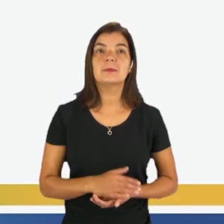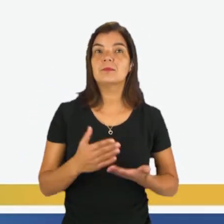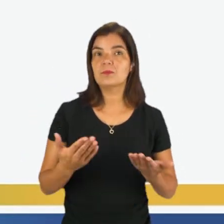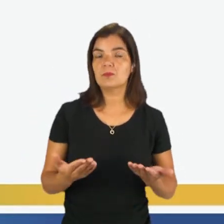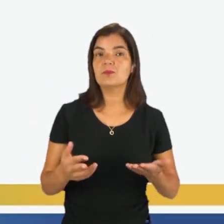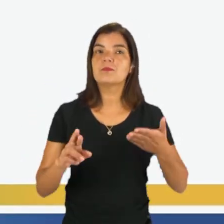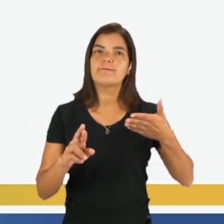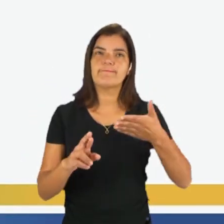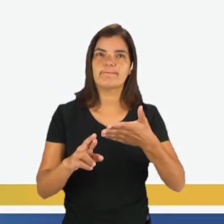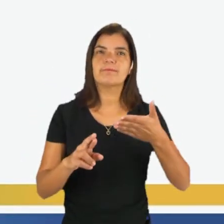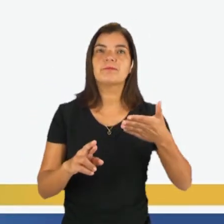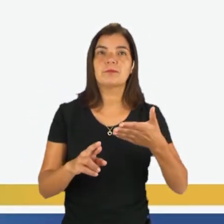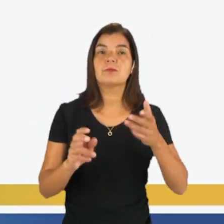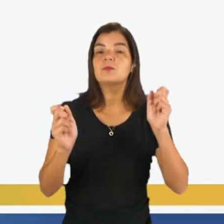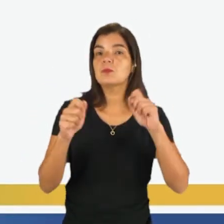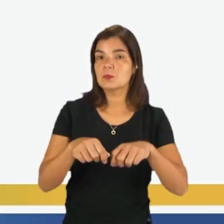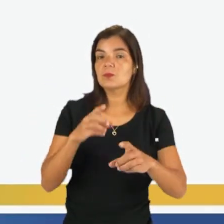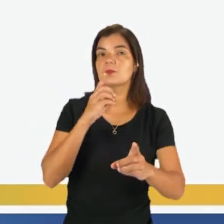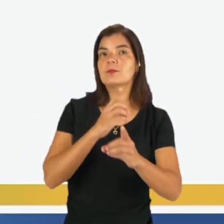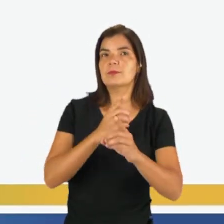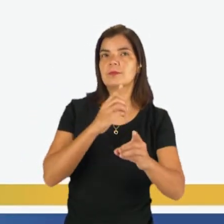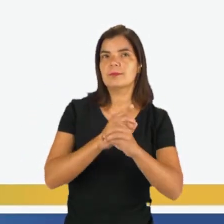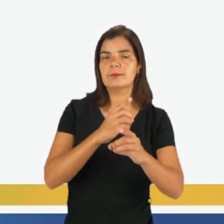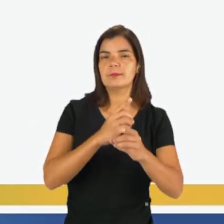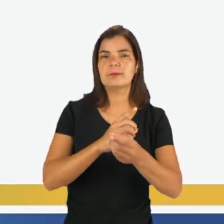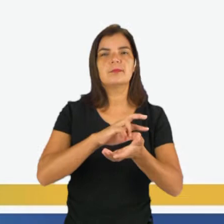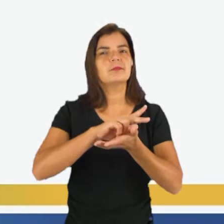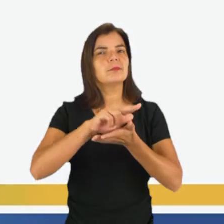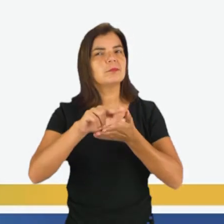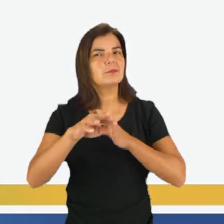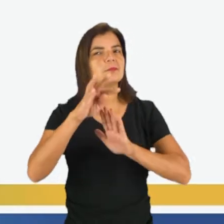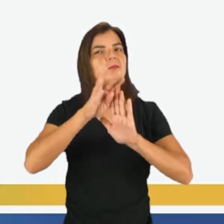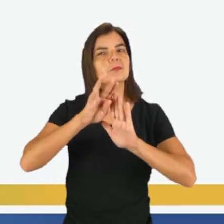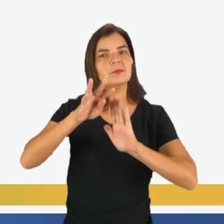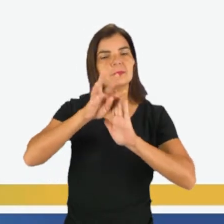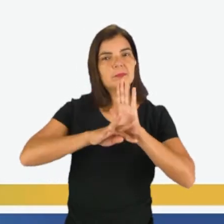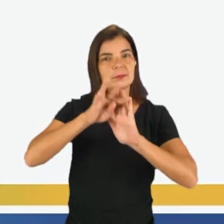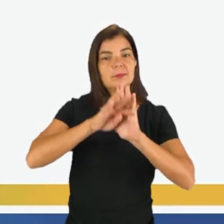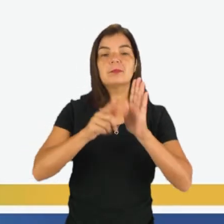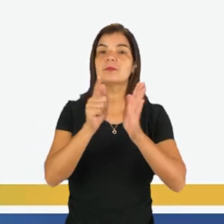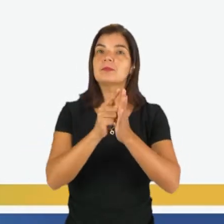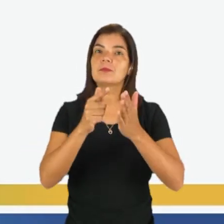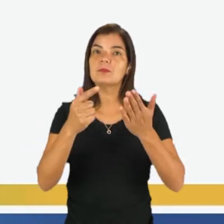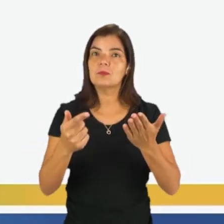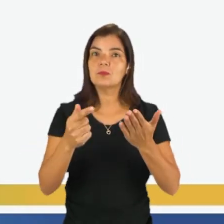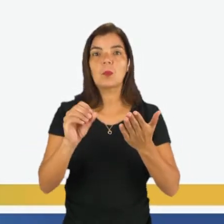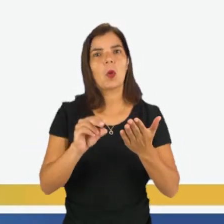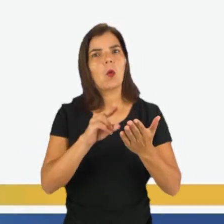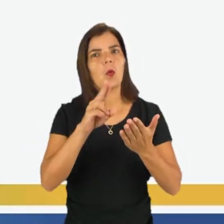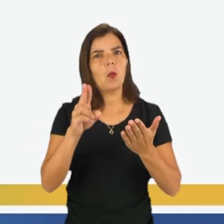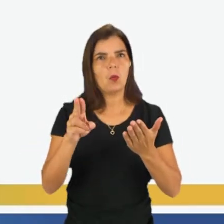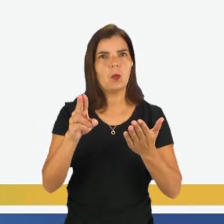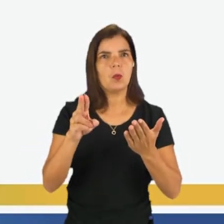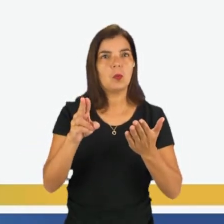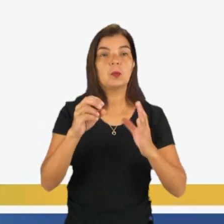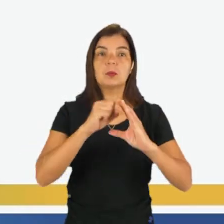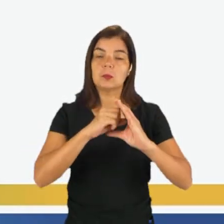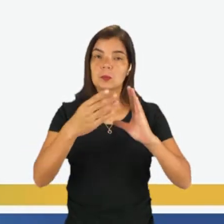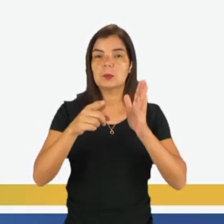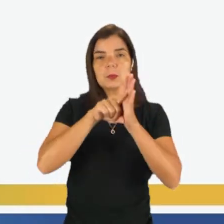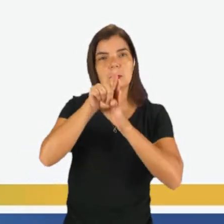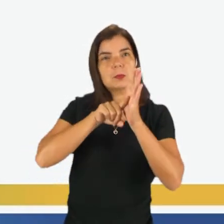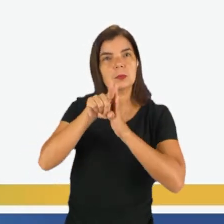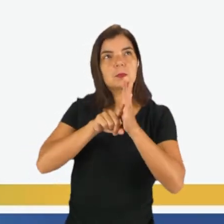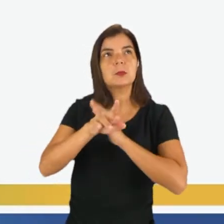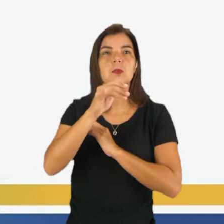A função referencial pode ser encontrada em textos jornalísticos ou de caráter